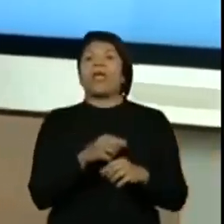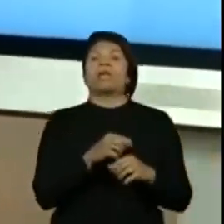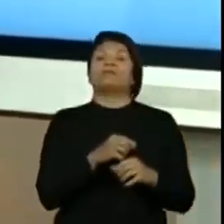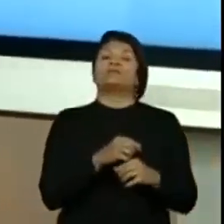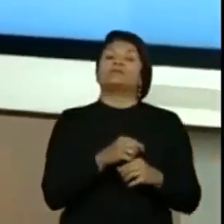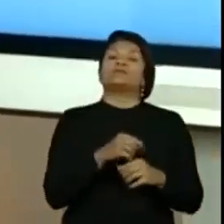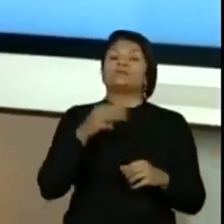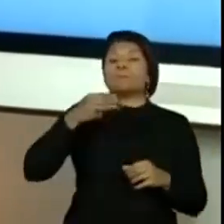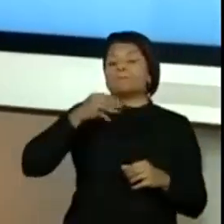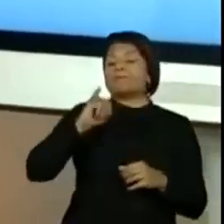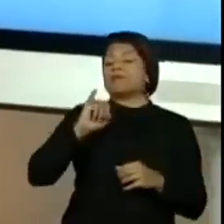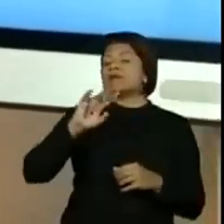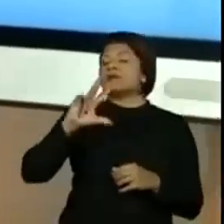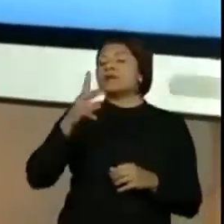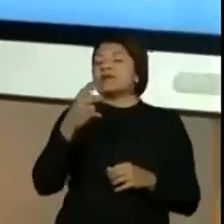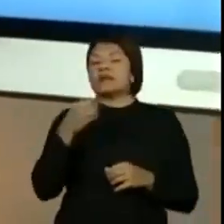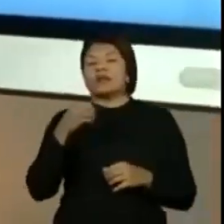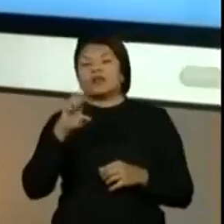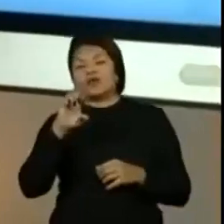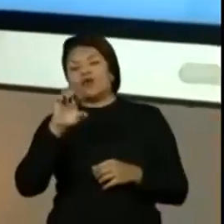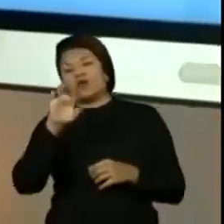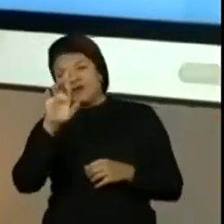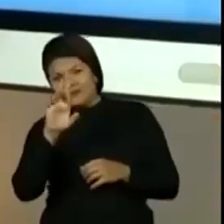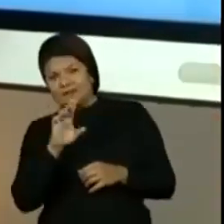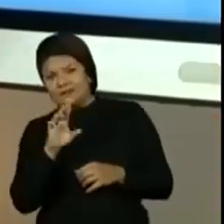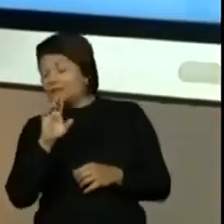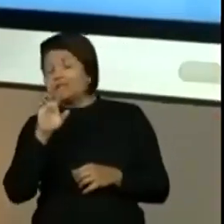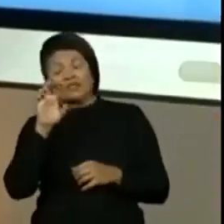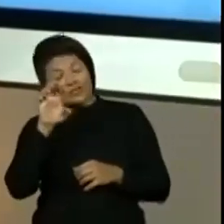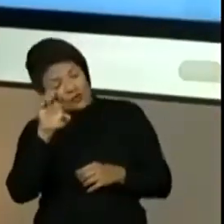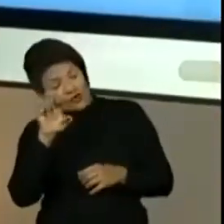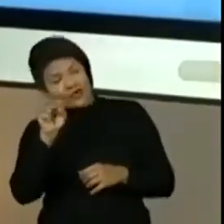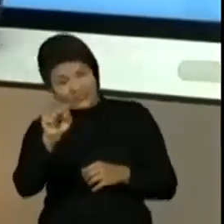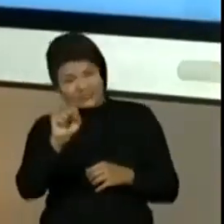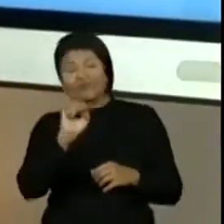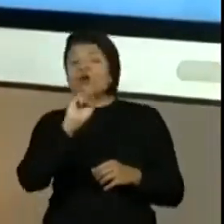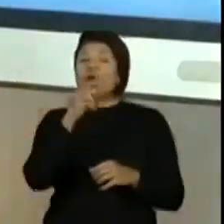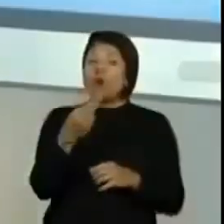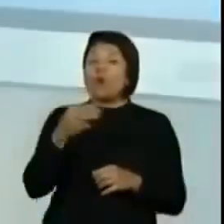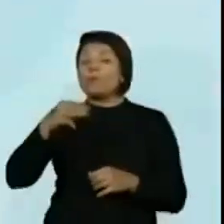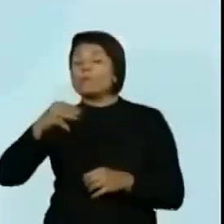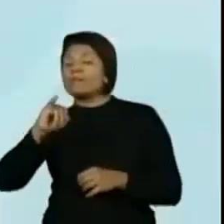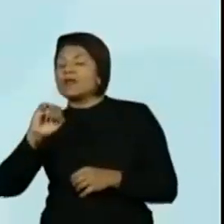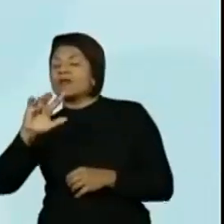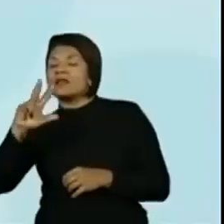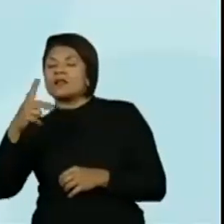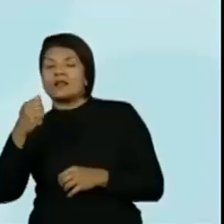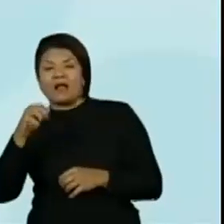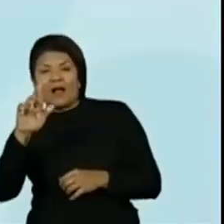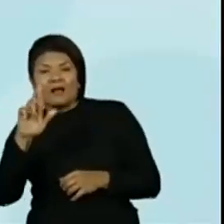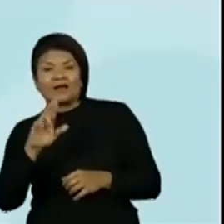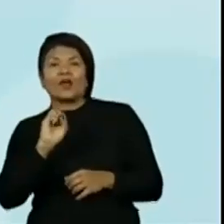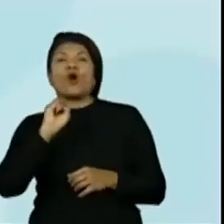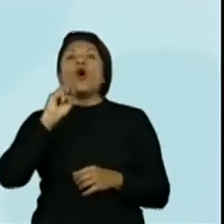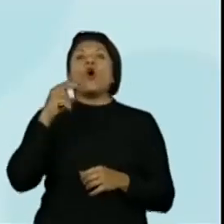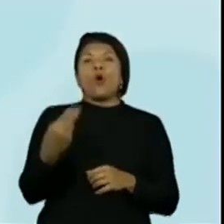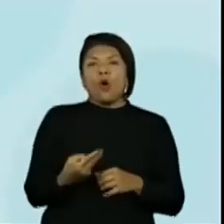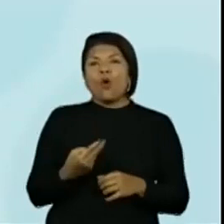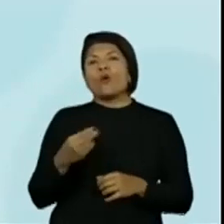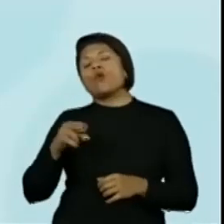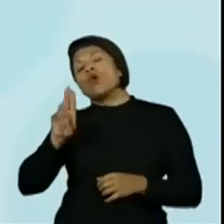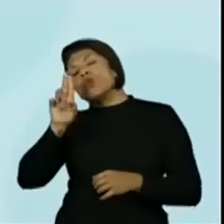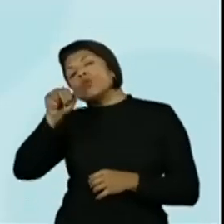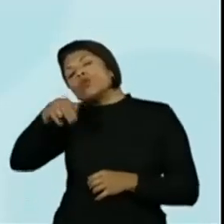é esse sobrenome que é a indicação da classe aonde esse meu numeral está. Volta 1.